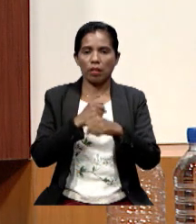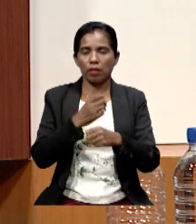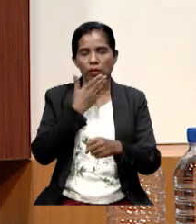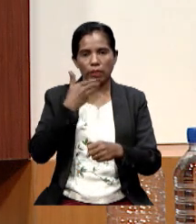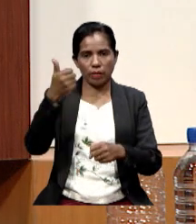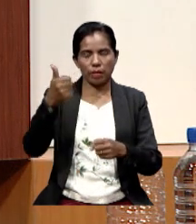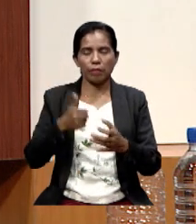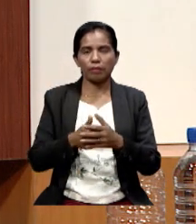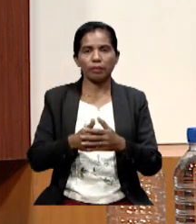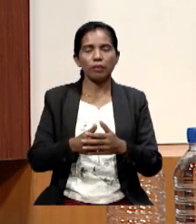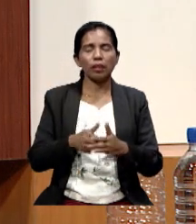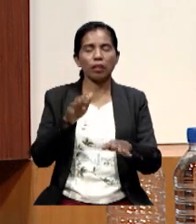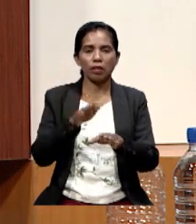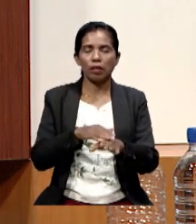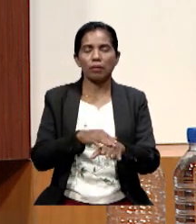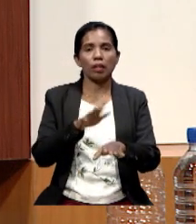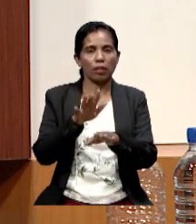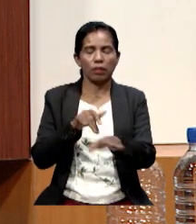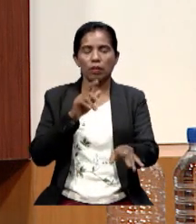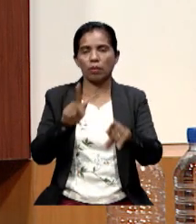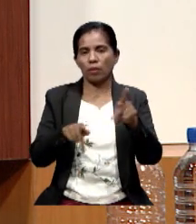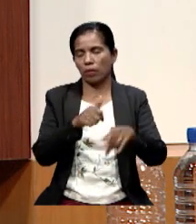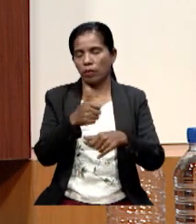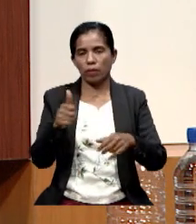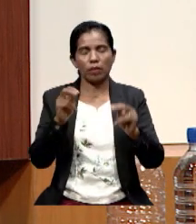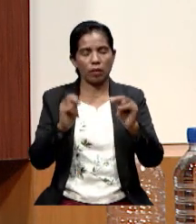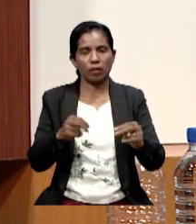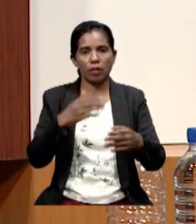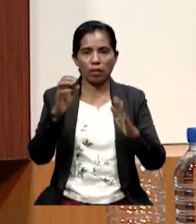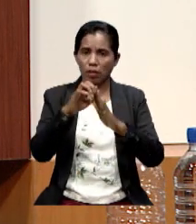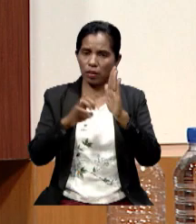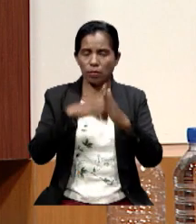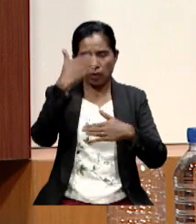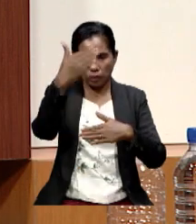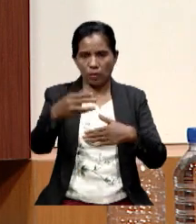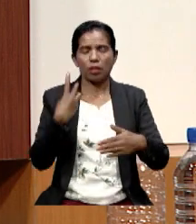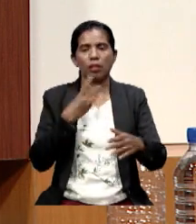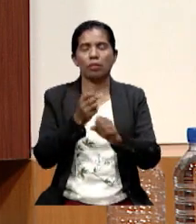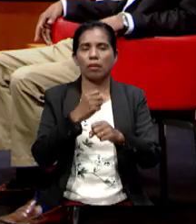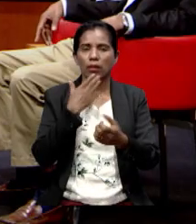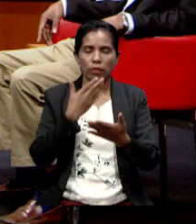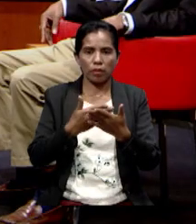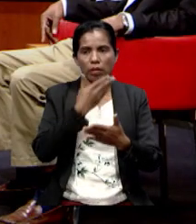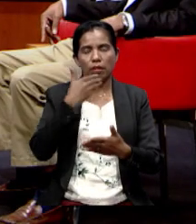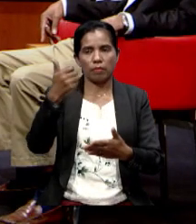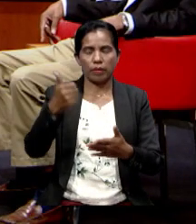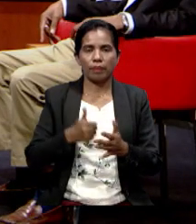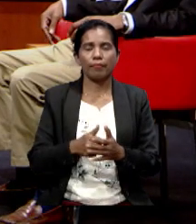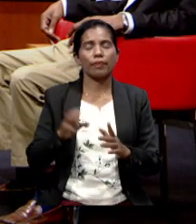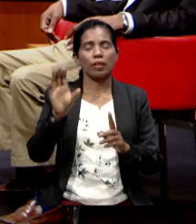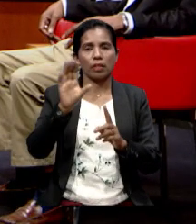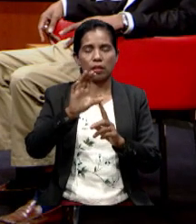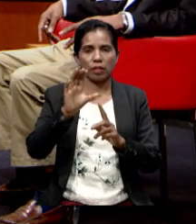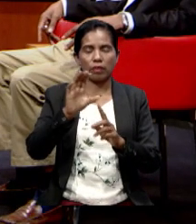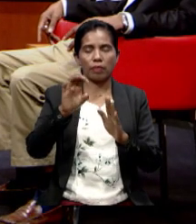ainda não é verdade para a gente, porque ainda não é que interesse do né? Então, é ralo, de acreditar, né? Se foi bancada, Sr.